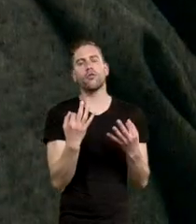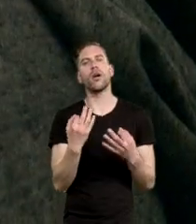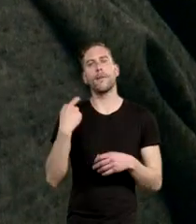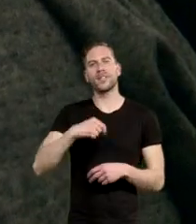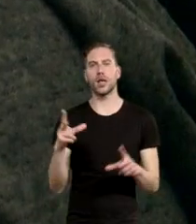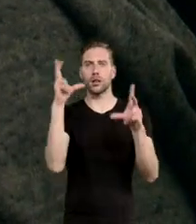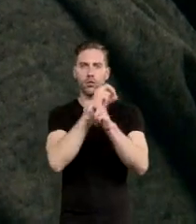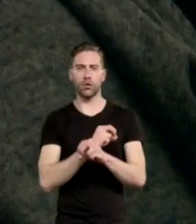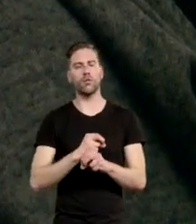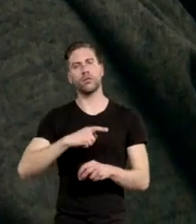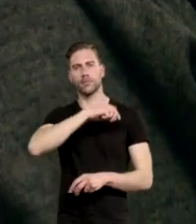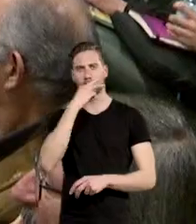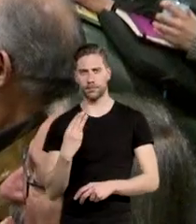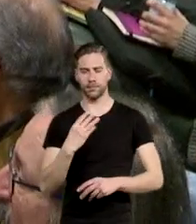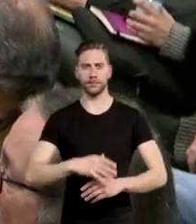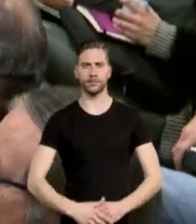Coimbra.